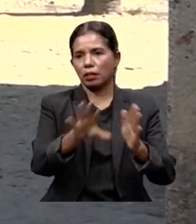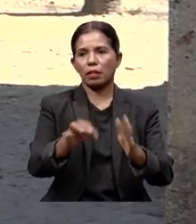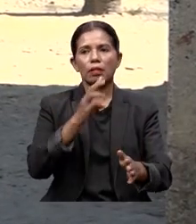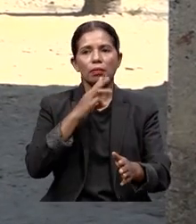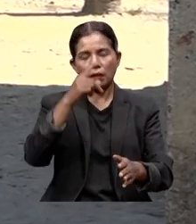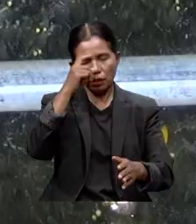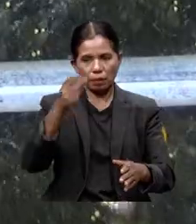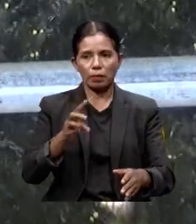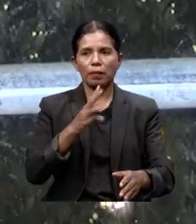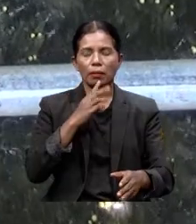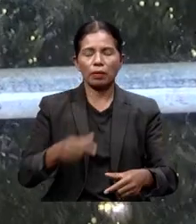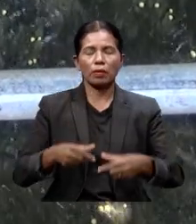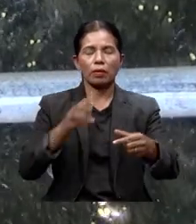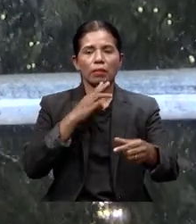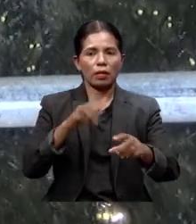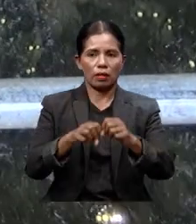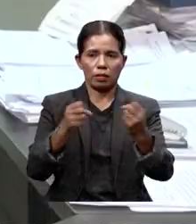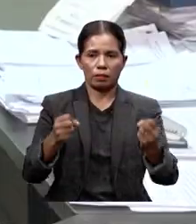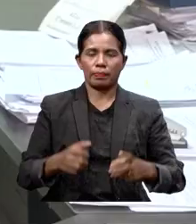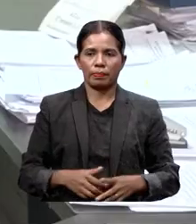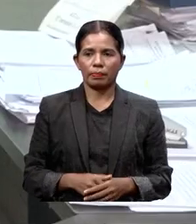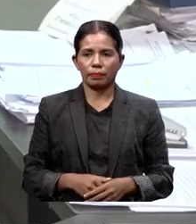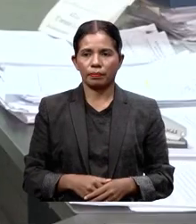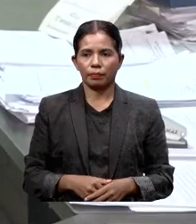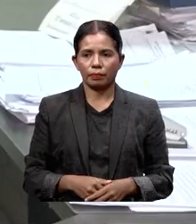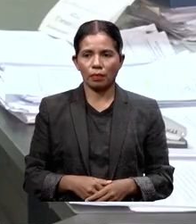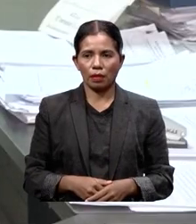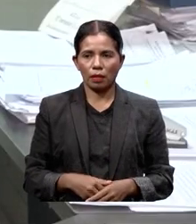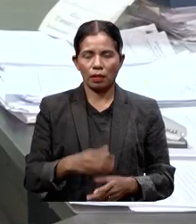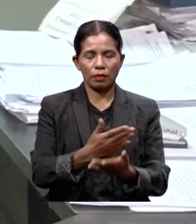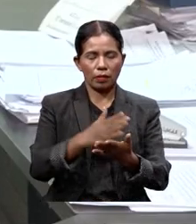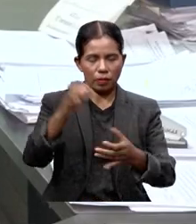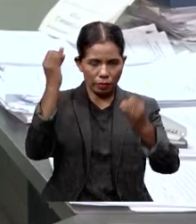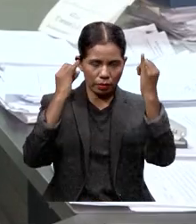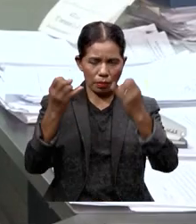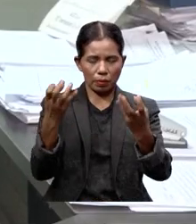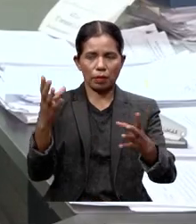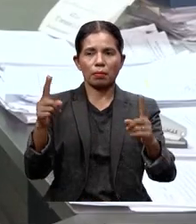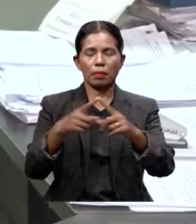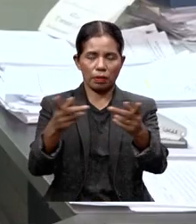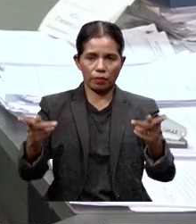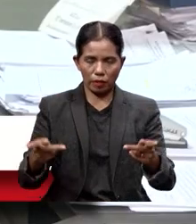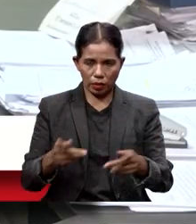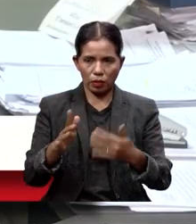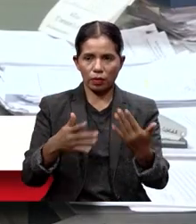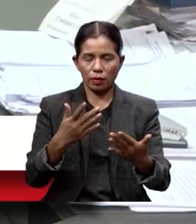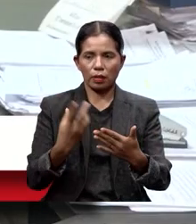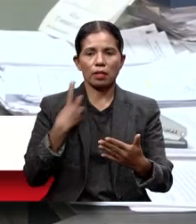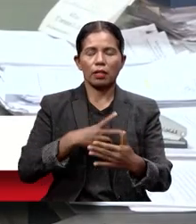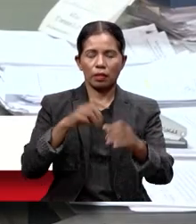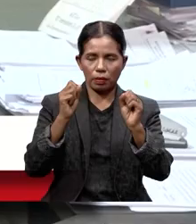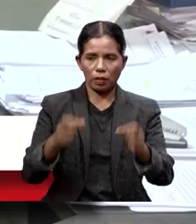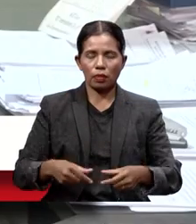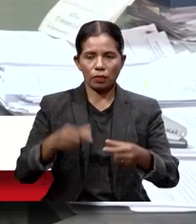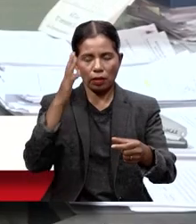cano fornecimento B balun a tona. Socialização macaslita, pitane bairro sira, orine. Tabele